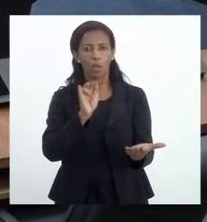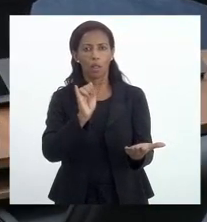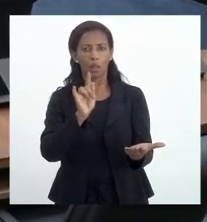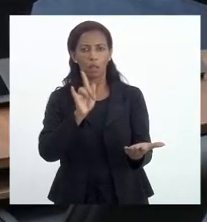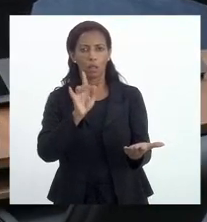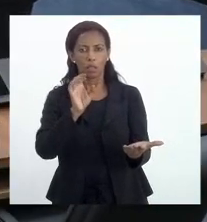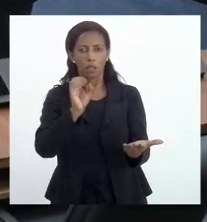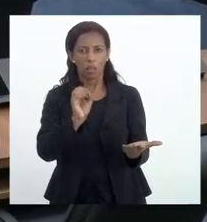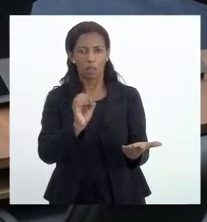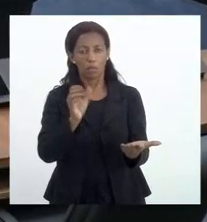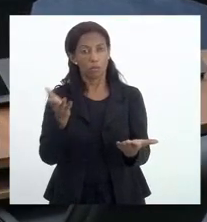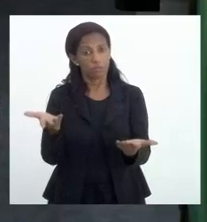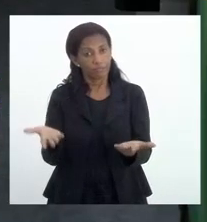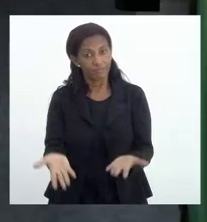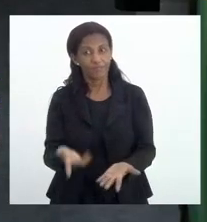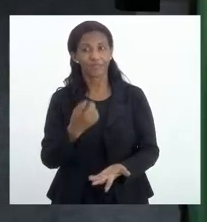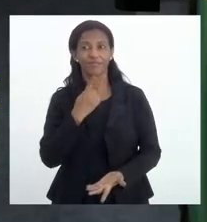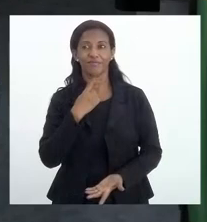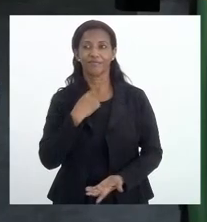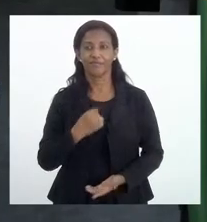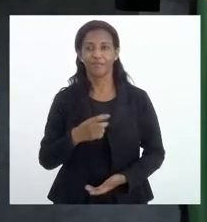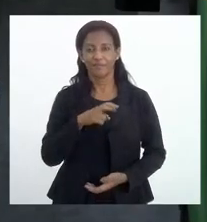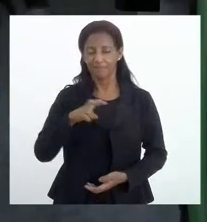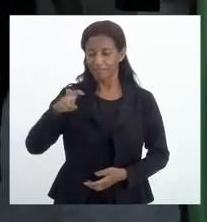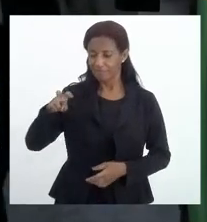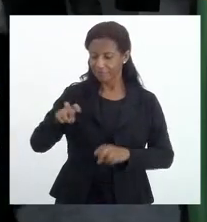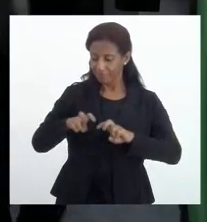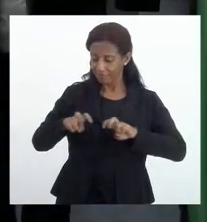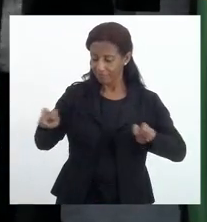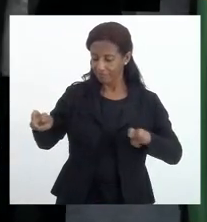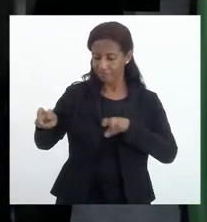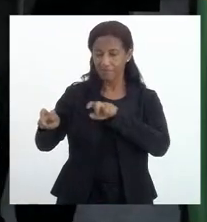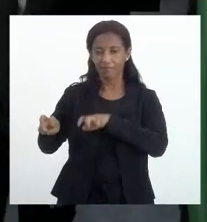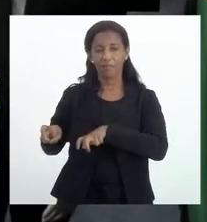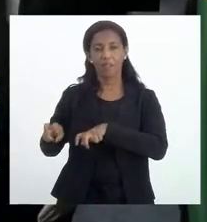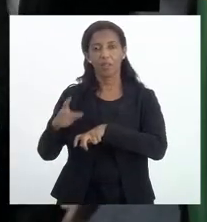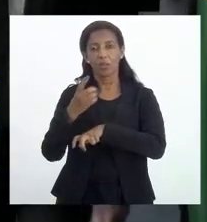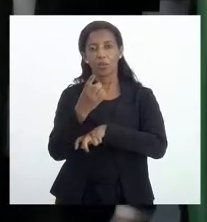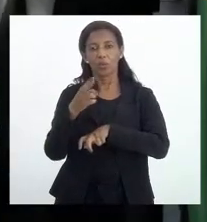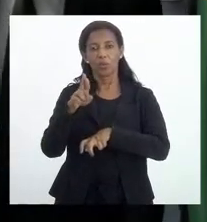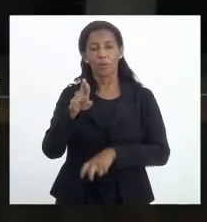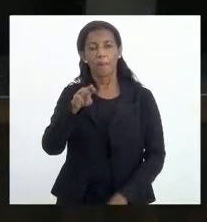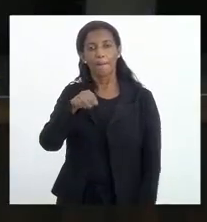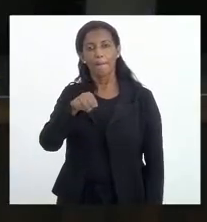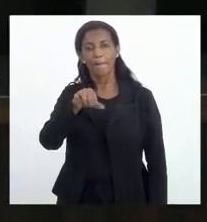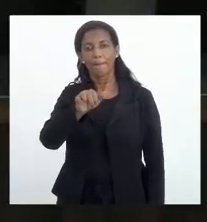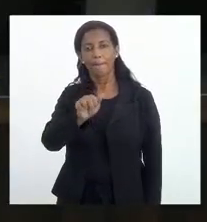E, se assim o desejar, com a doutora Maria Carmen.